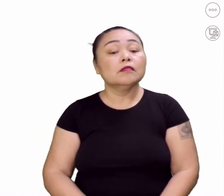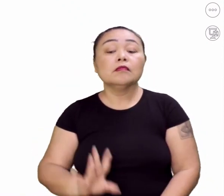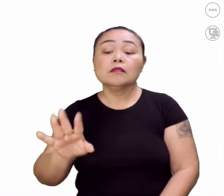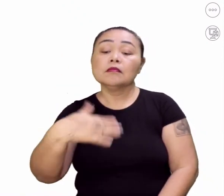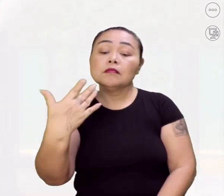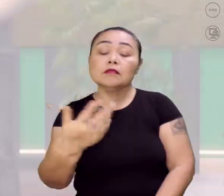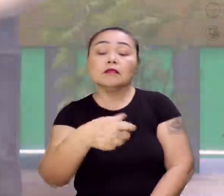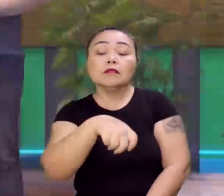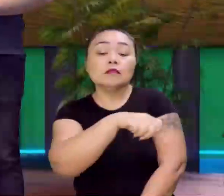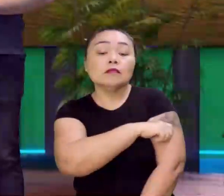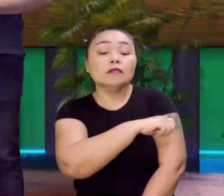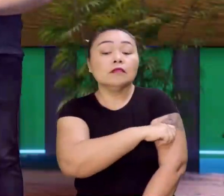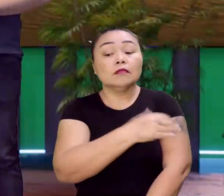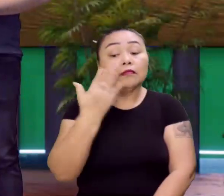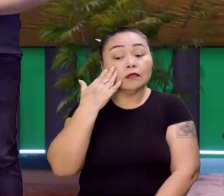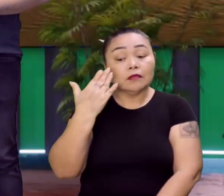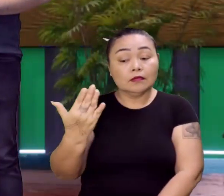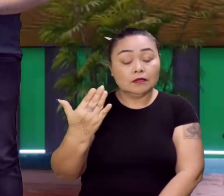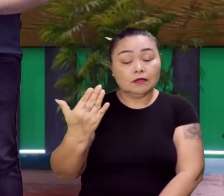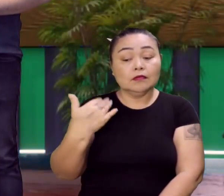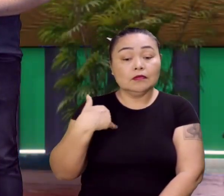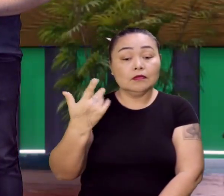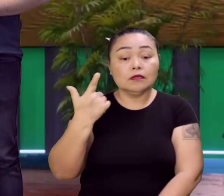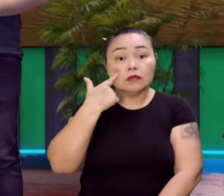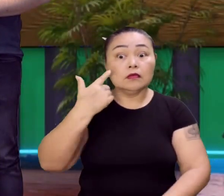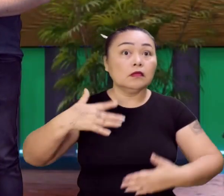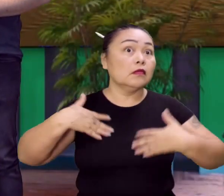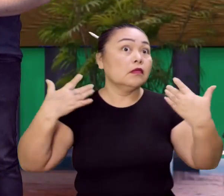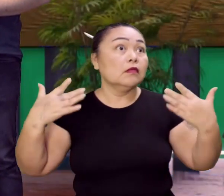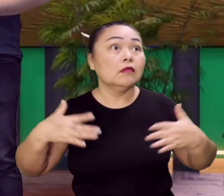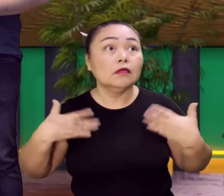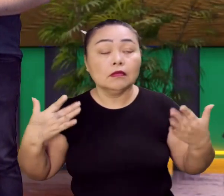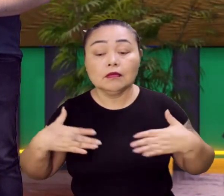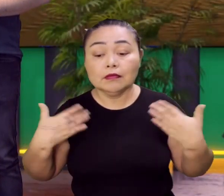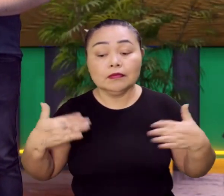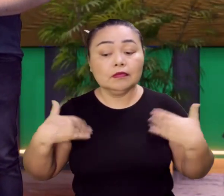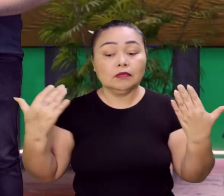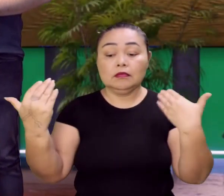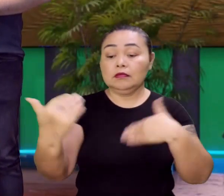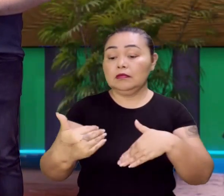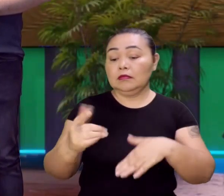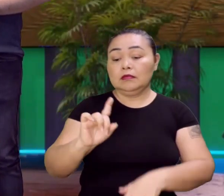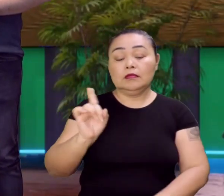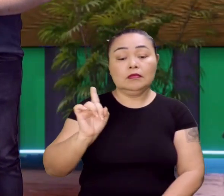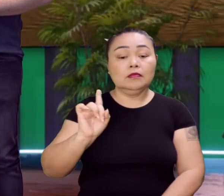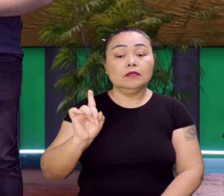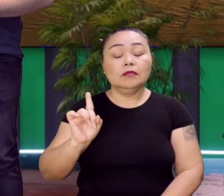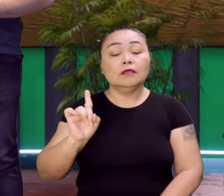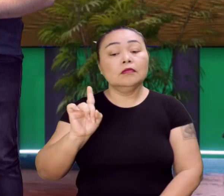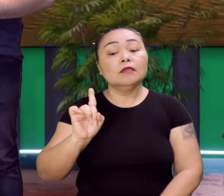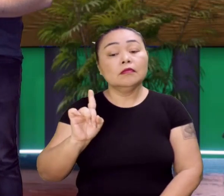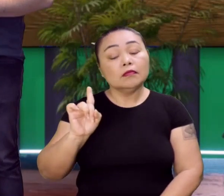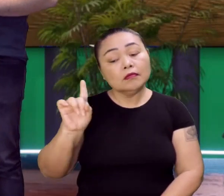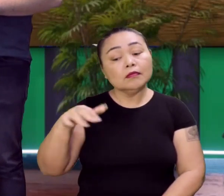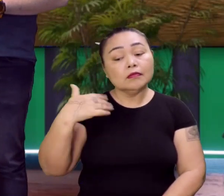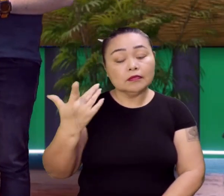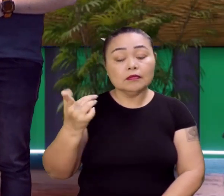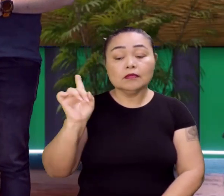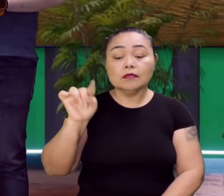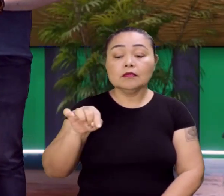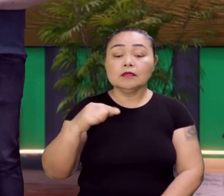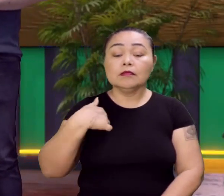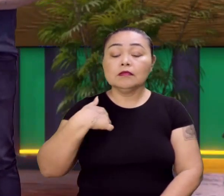o aluno vê um mapa, ele não pode se apavorar numa prova. Jamais. Que vai ser comum nas provas de geografia.